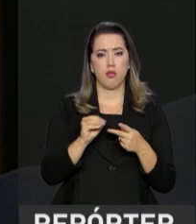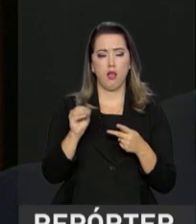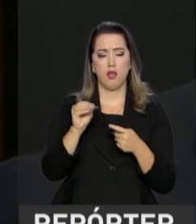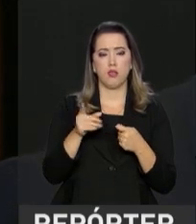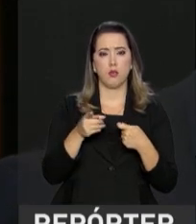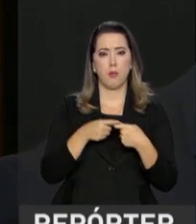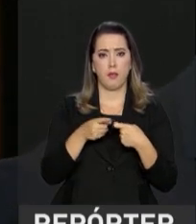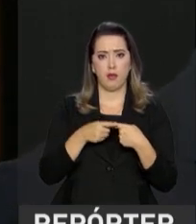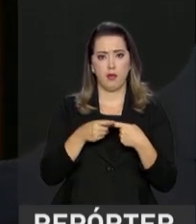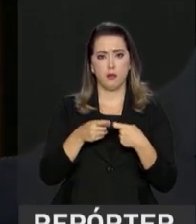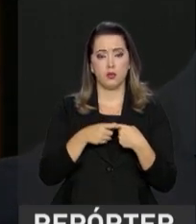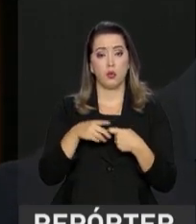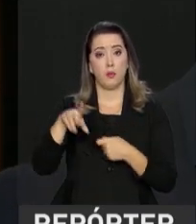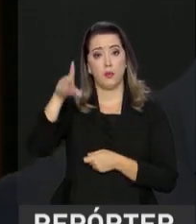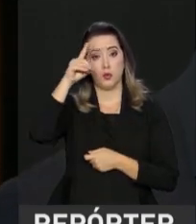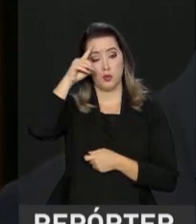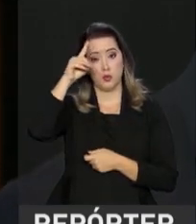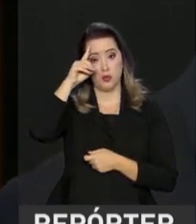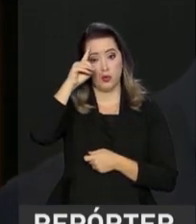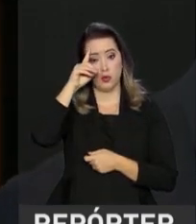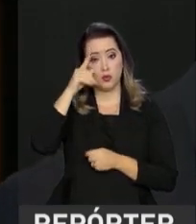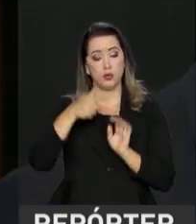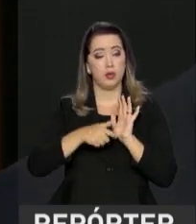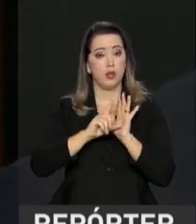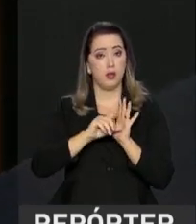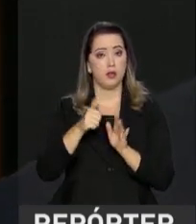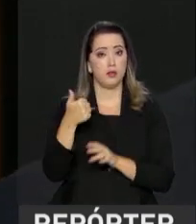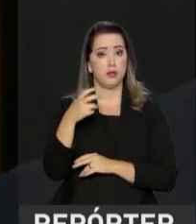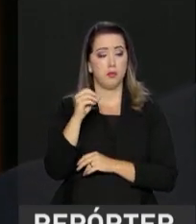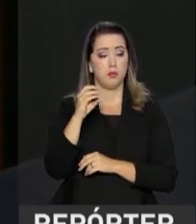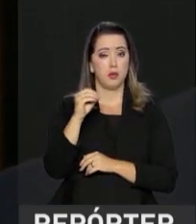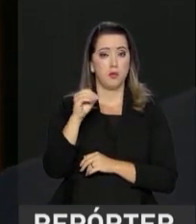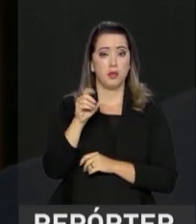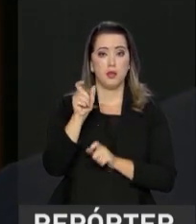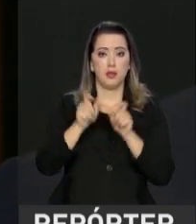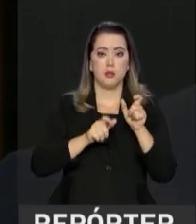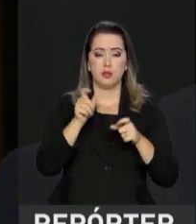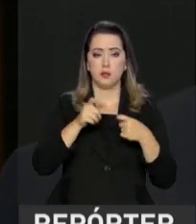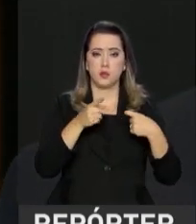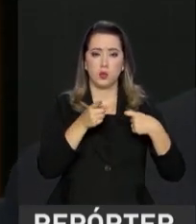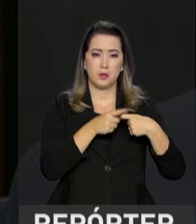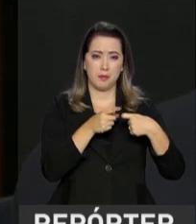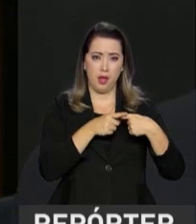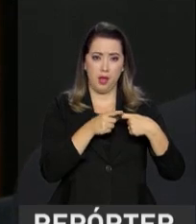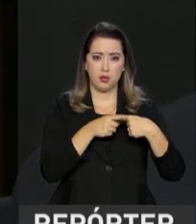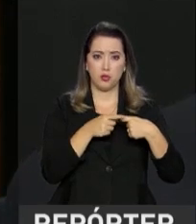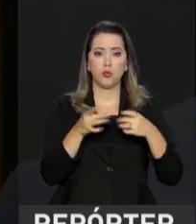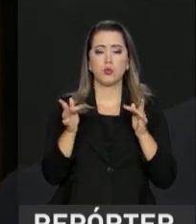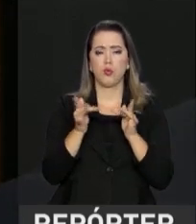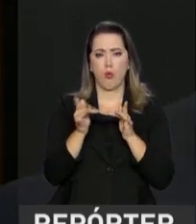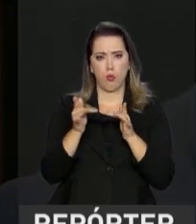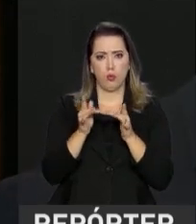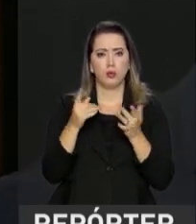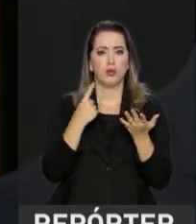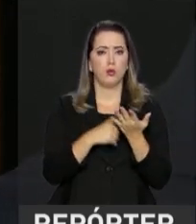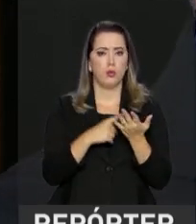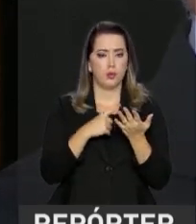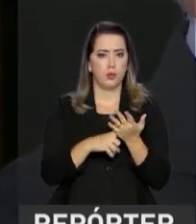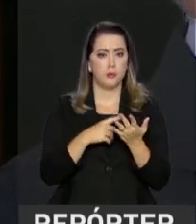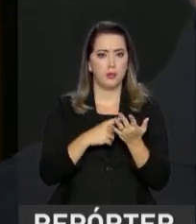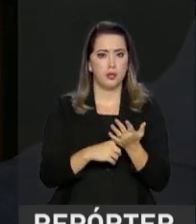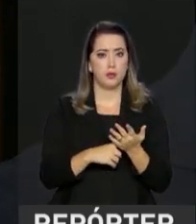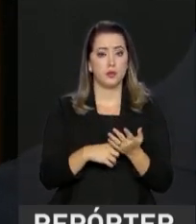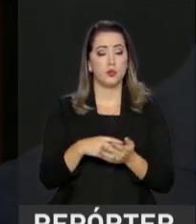peritos aderidas que nós já tivemos no passado nessa nova modalidade nós temos uma capacidade de realizar seis mil